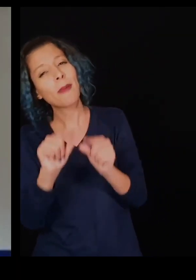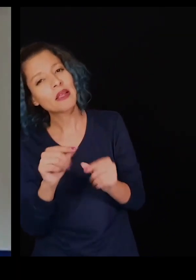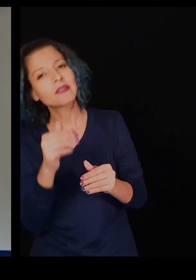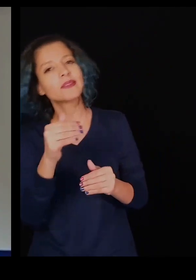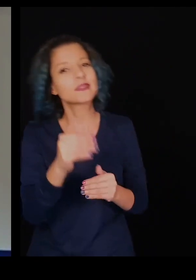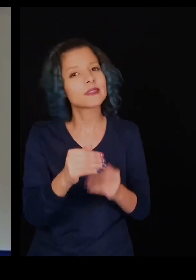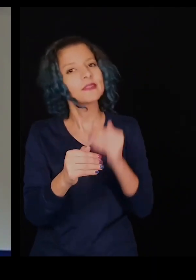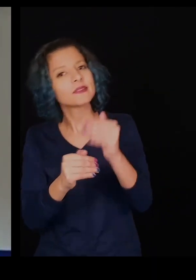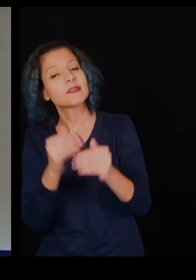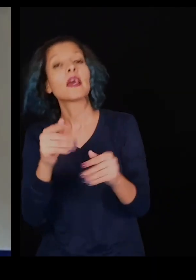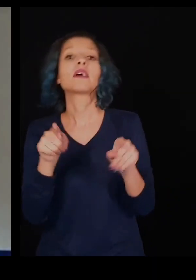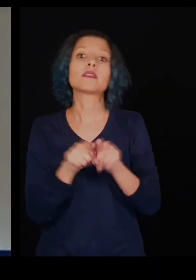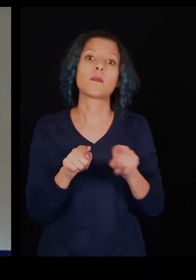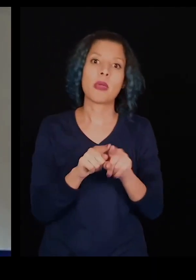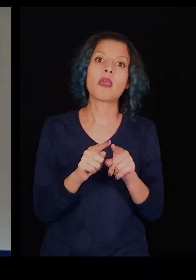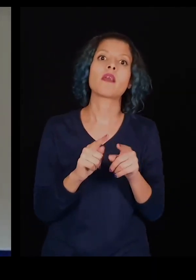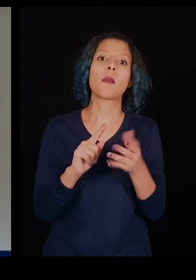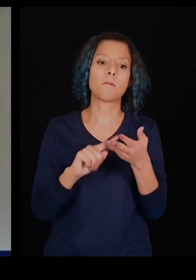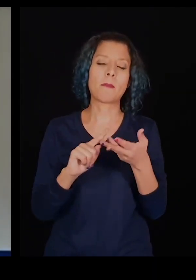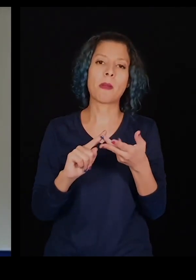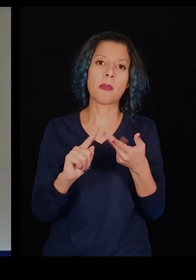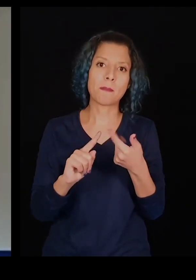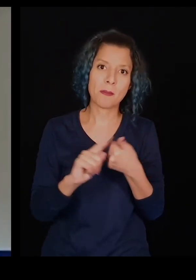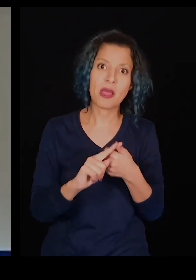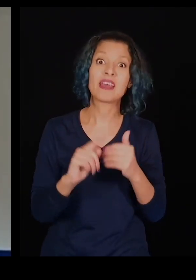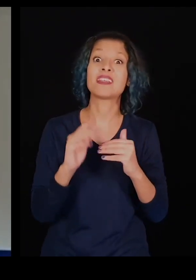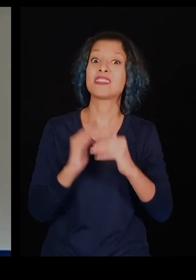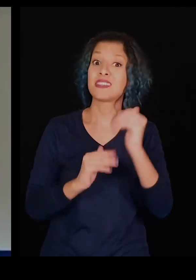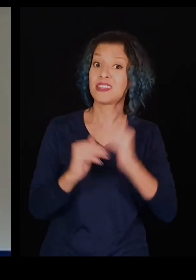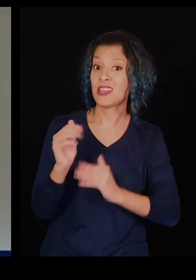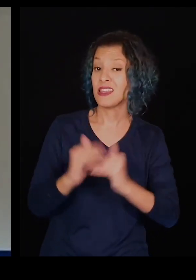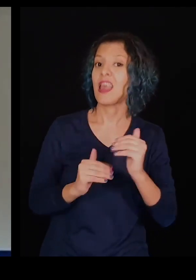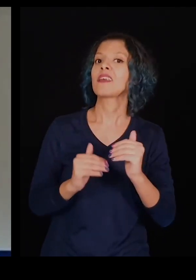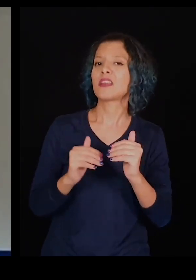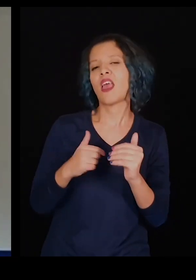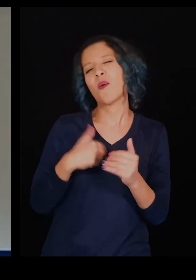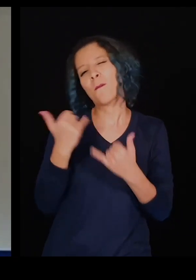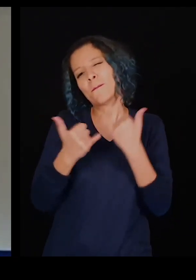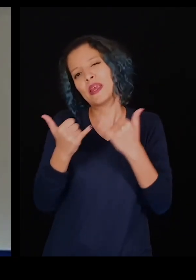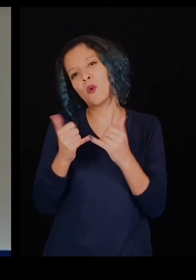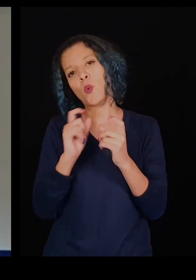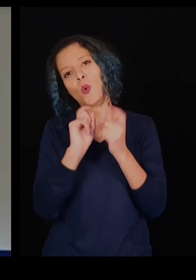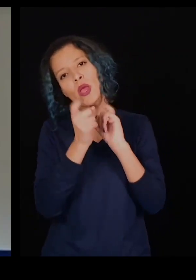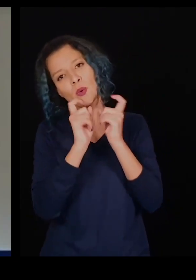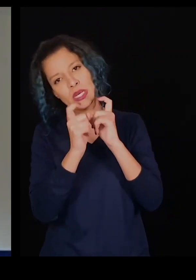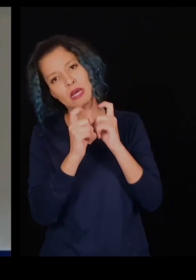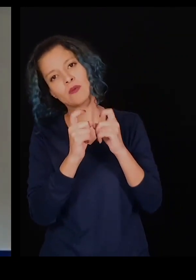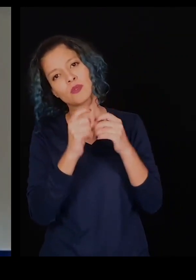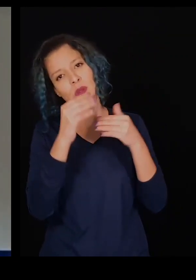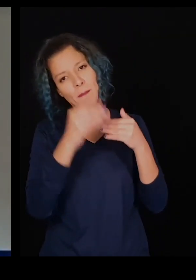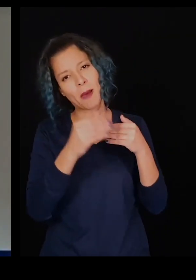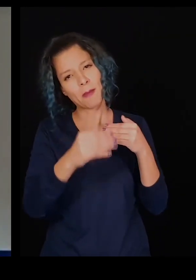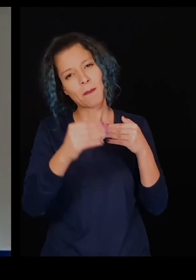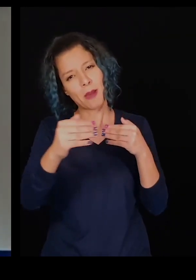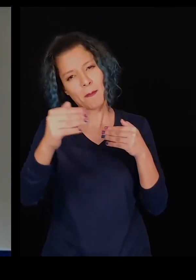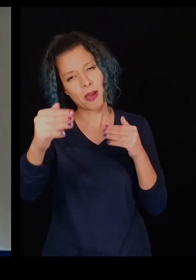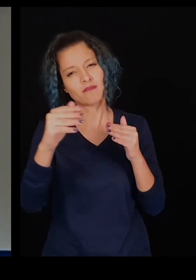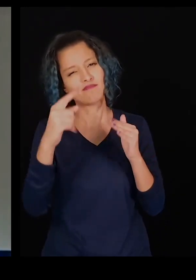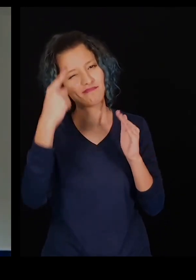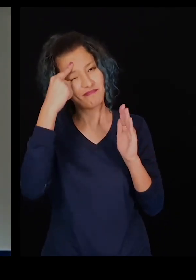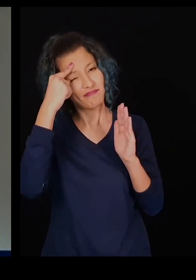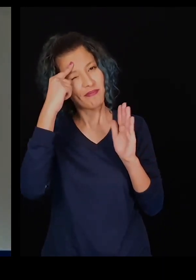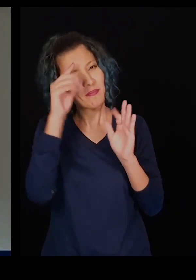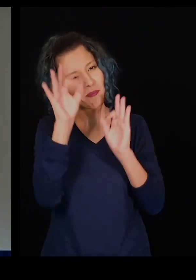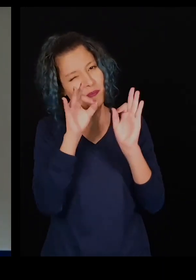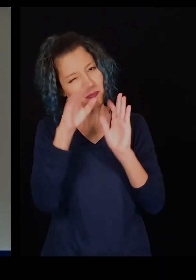que, eu brinco, né? Eu participo das reuniões, existem reuniões periódicas de planejamento e de gestão,